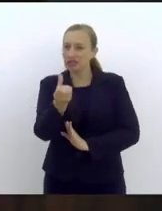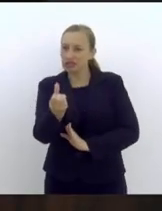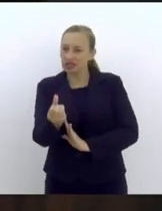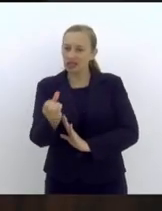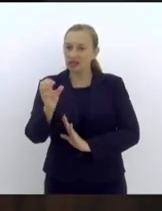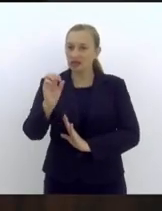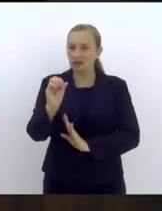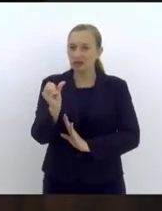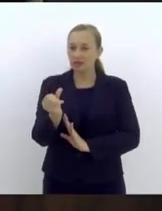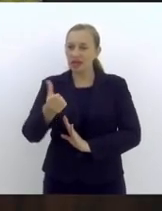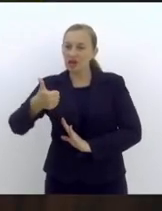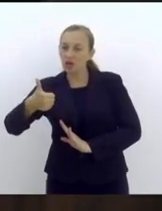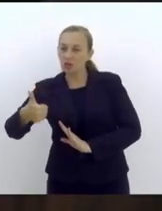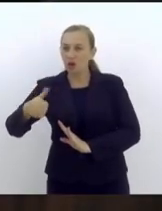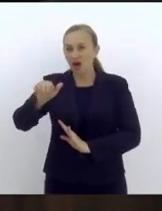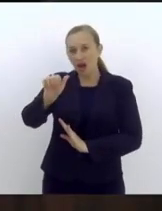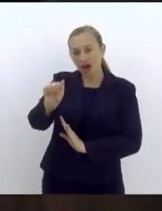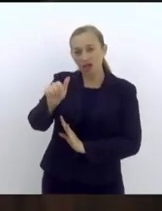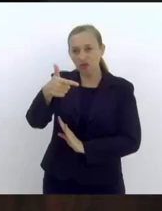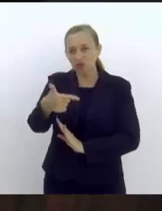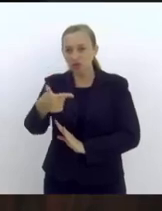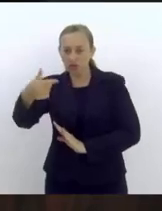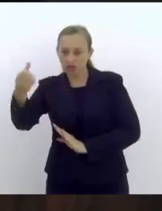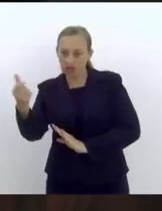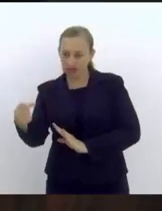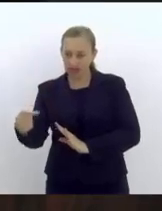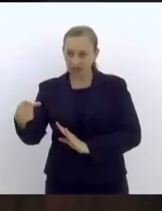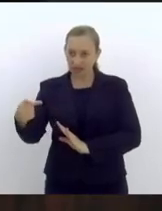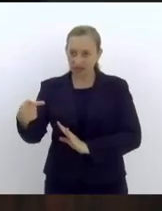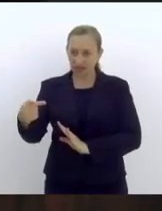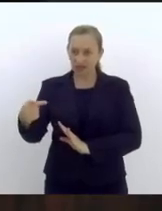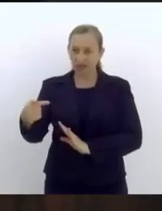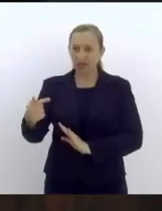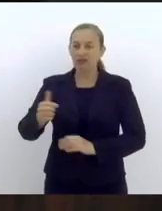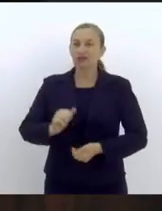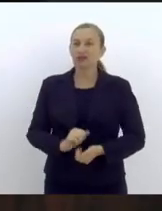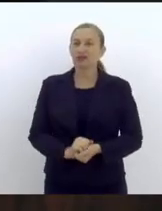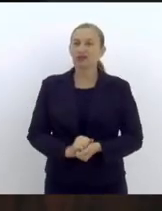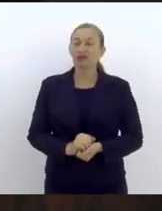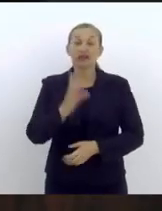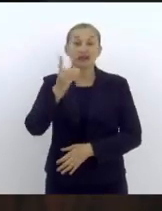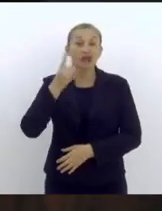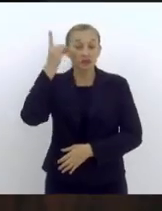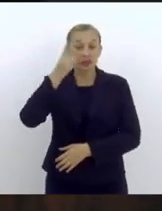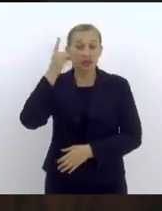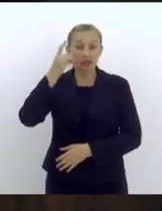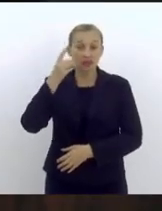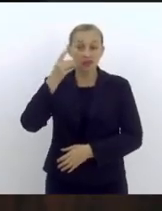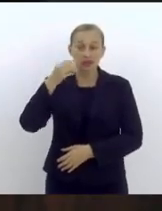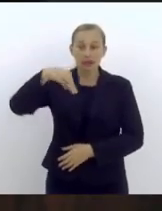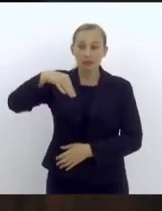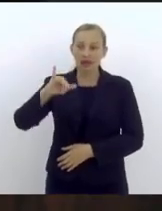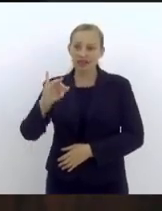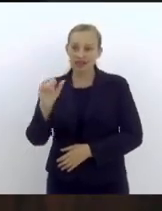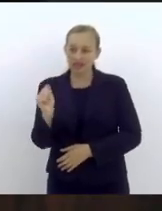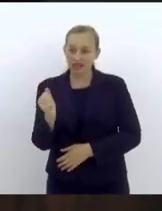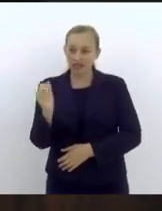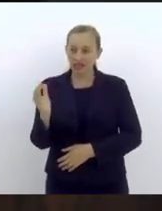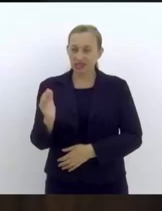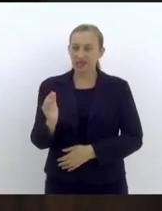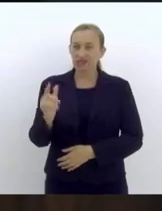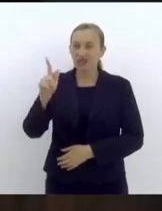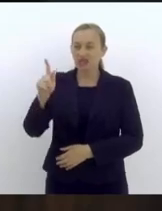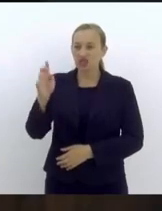3661 a de 2017 de autoria da deputada Márcio Giovani que